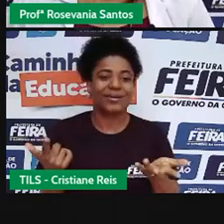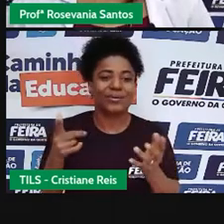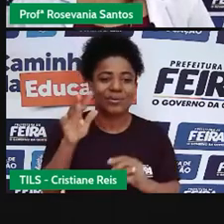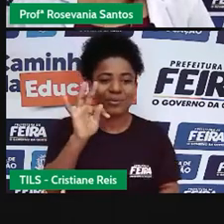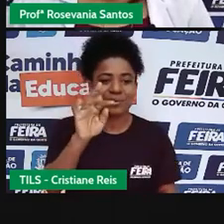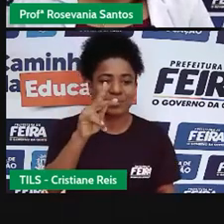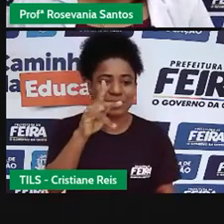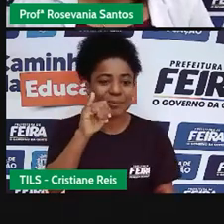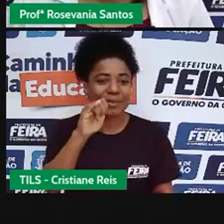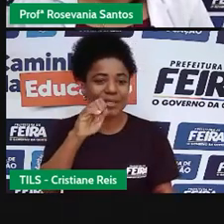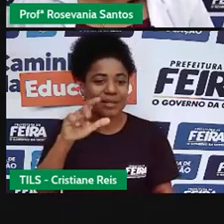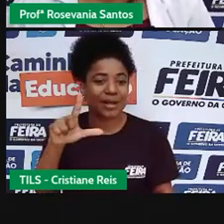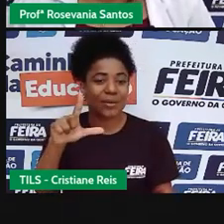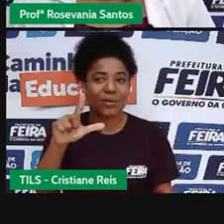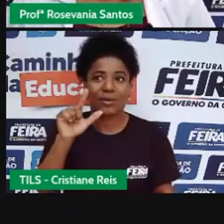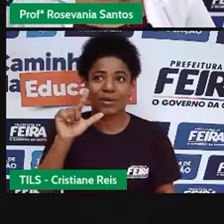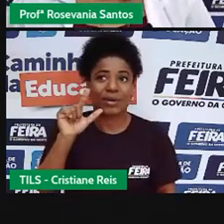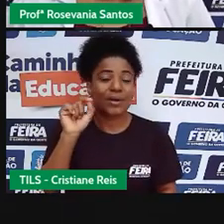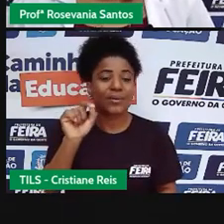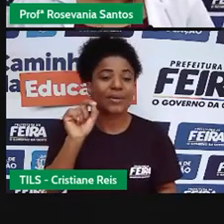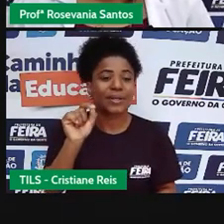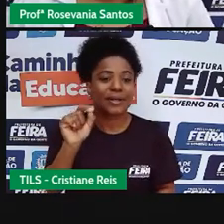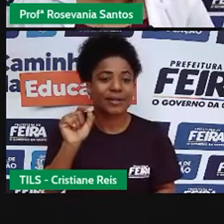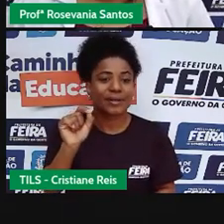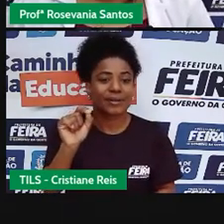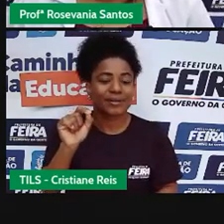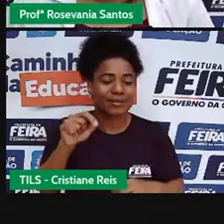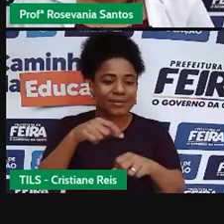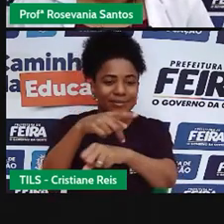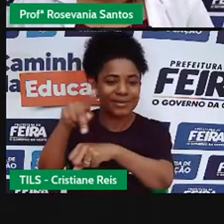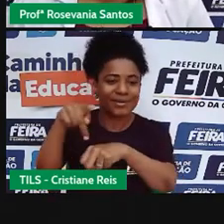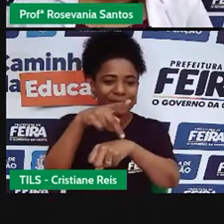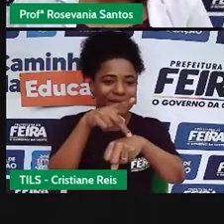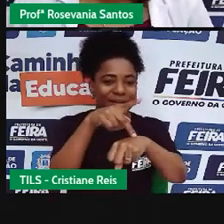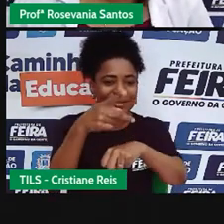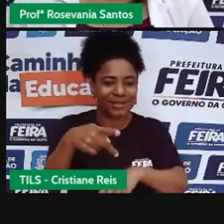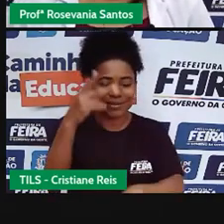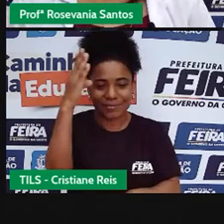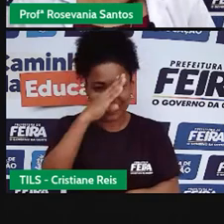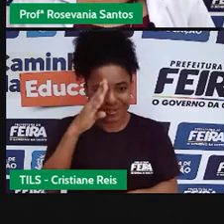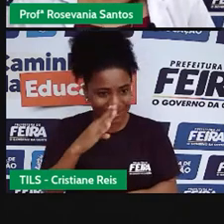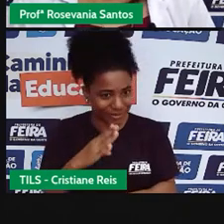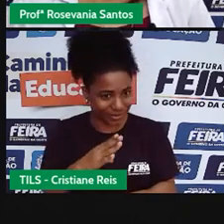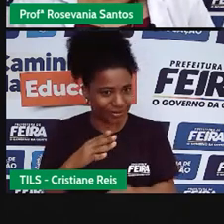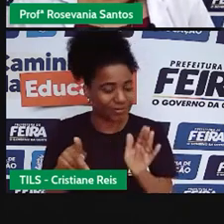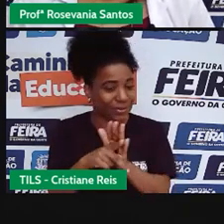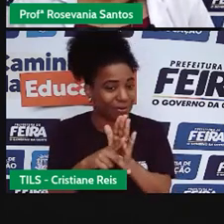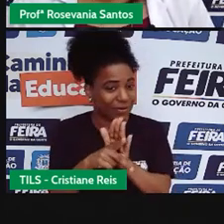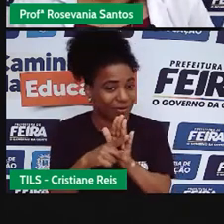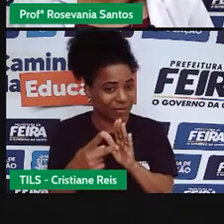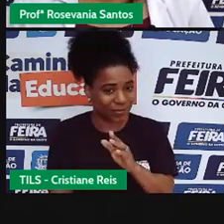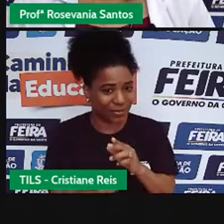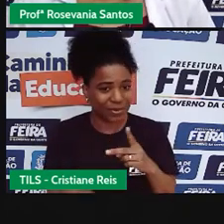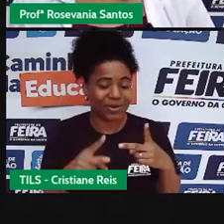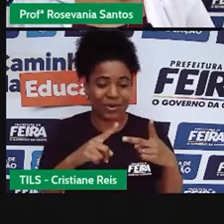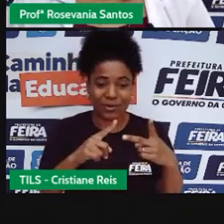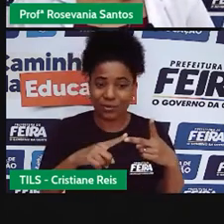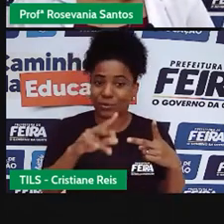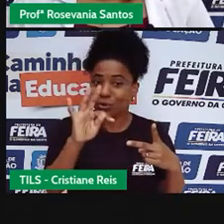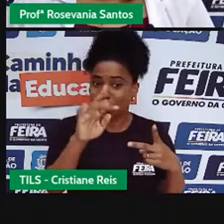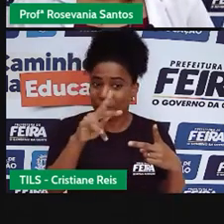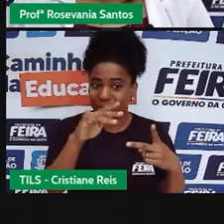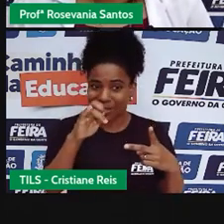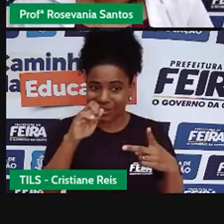típico é o que vai dar a característica do nome do nosso país e vai pegar boa parte do nosso país. O tropical semiárido, já está